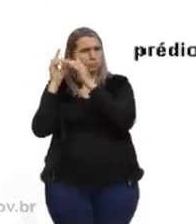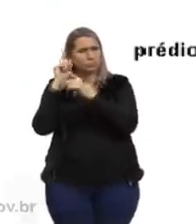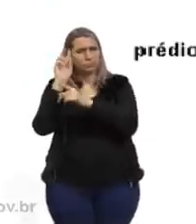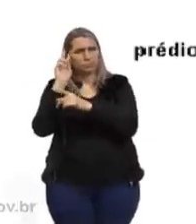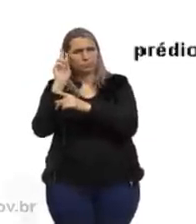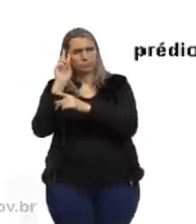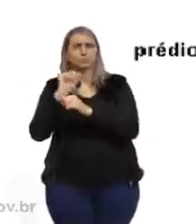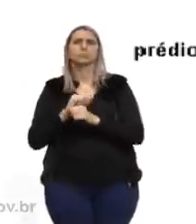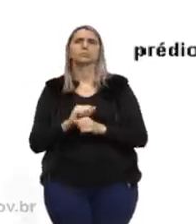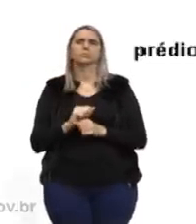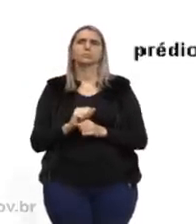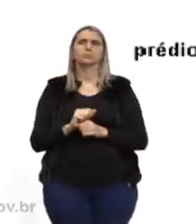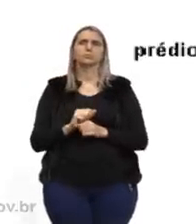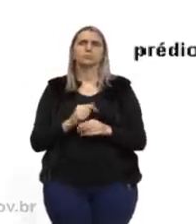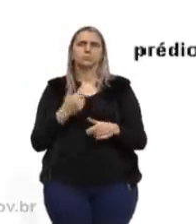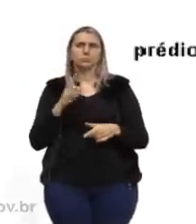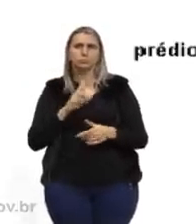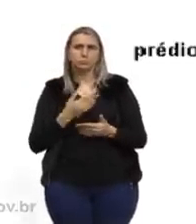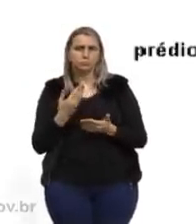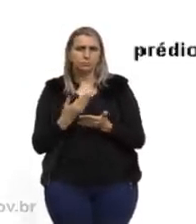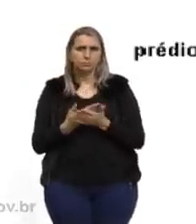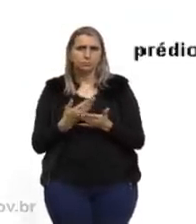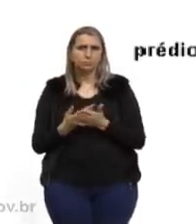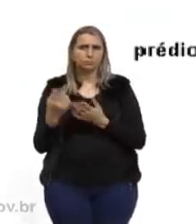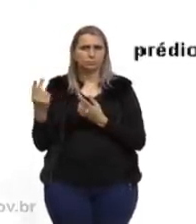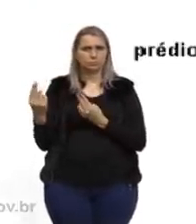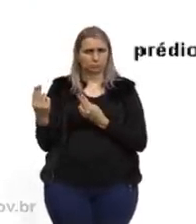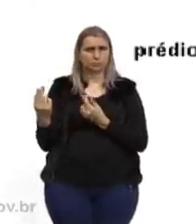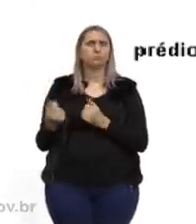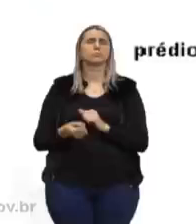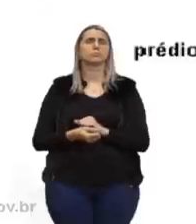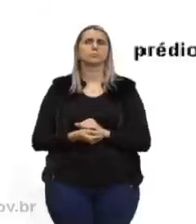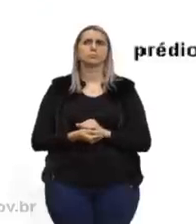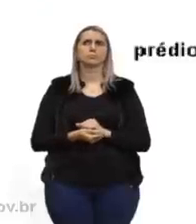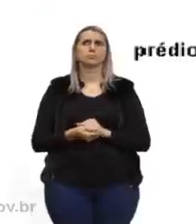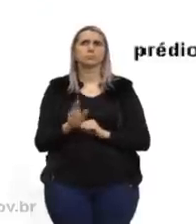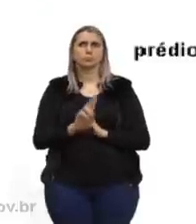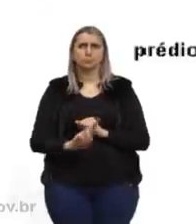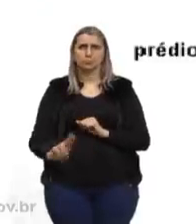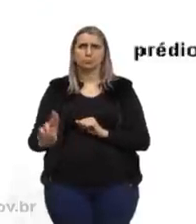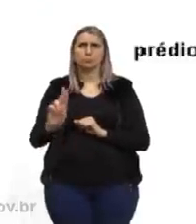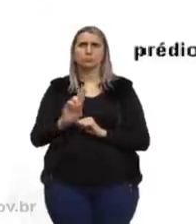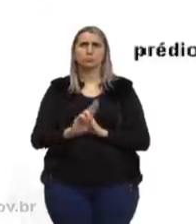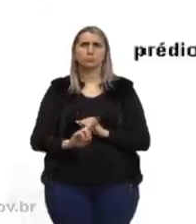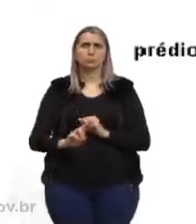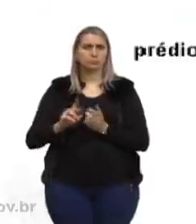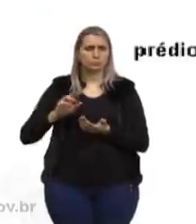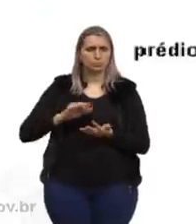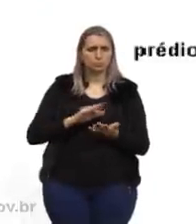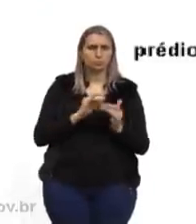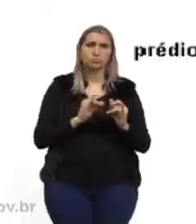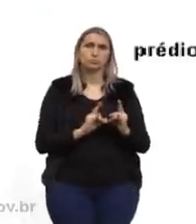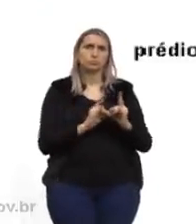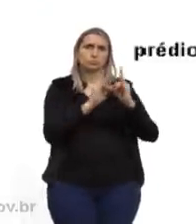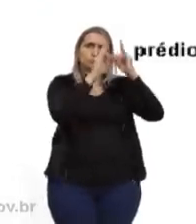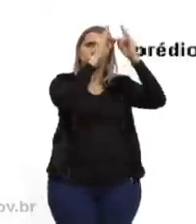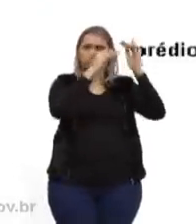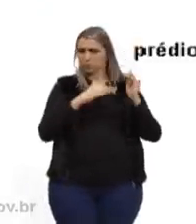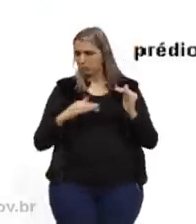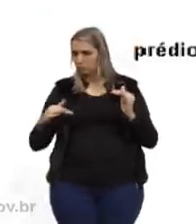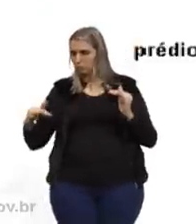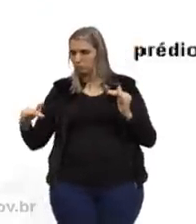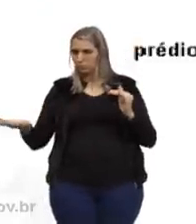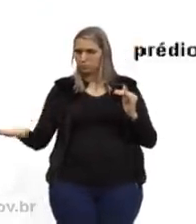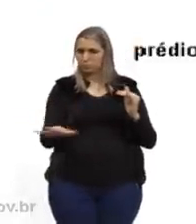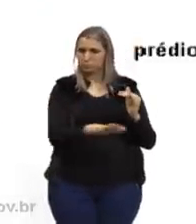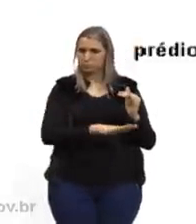né? Para nós trabalharmos com semelhança, certo? Então, a sombra de um prédio em um terreno